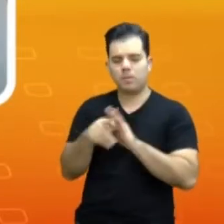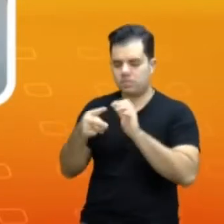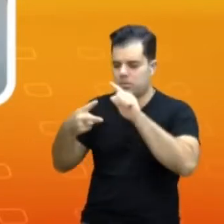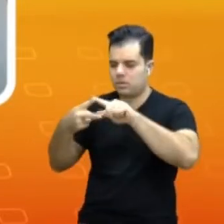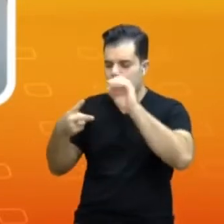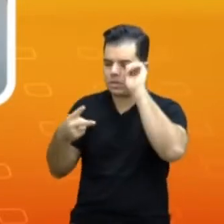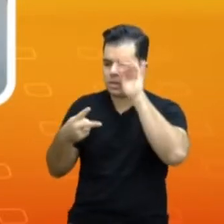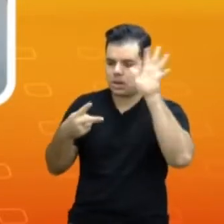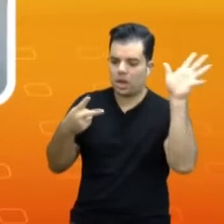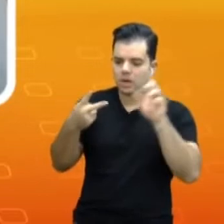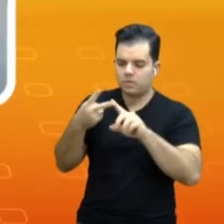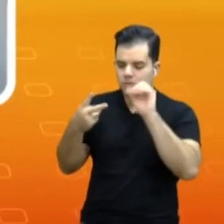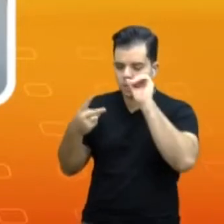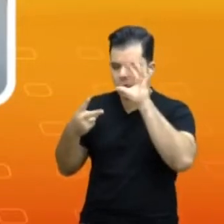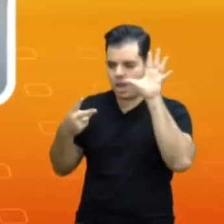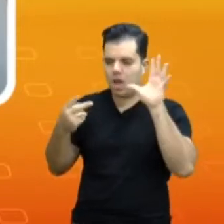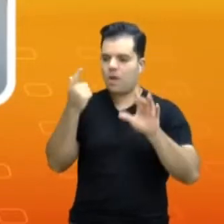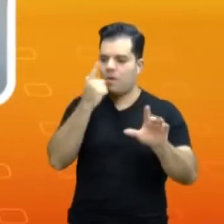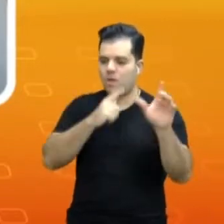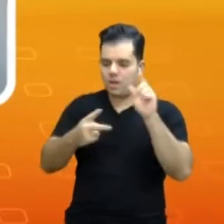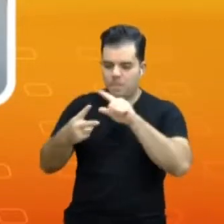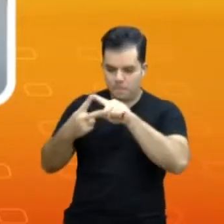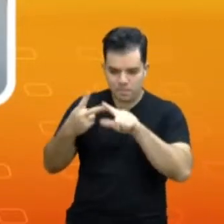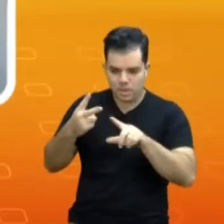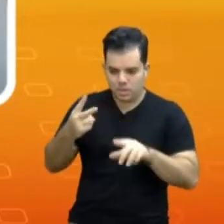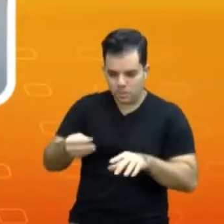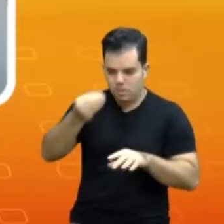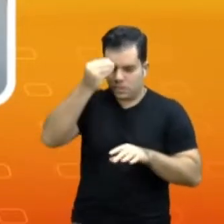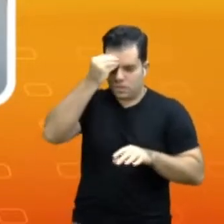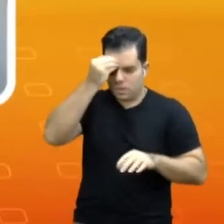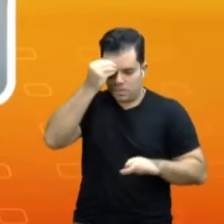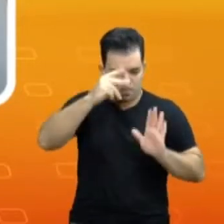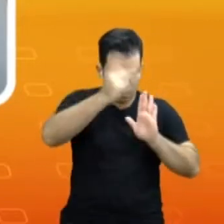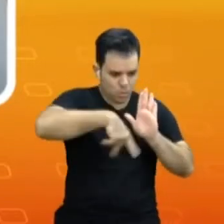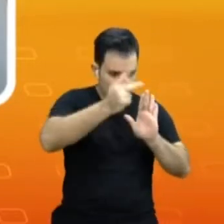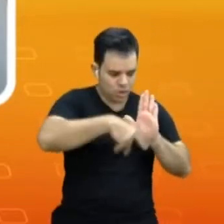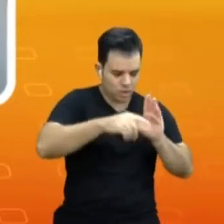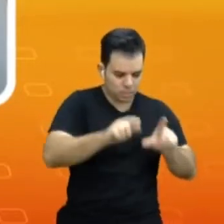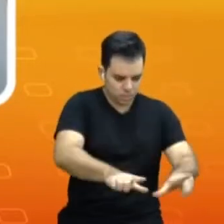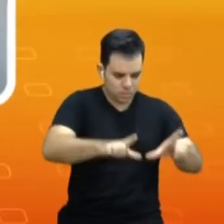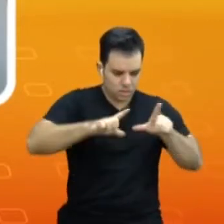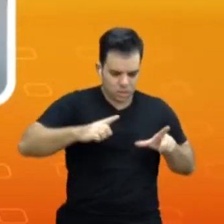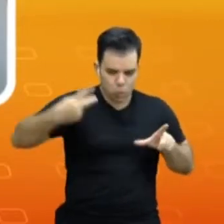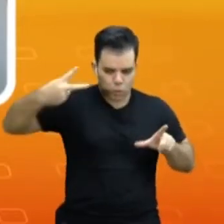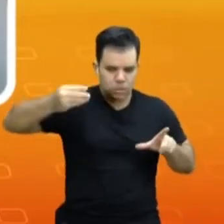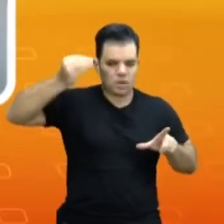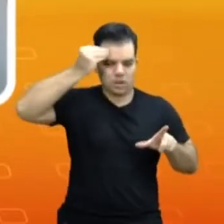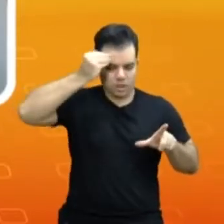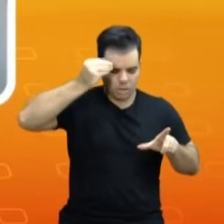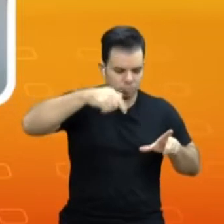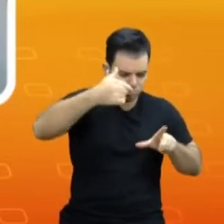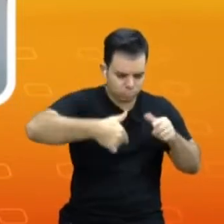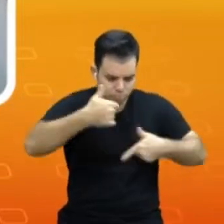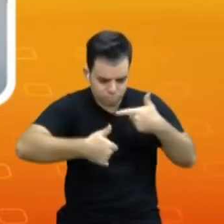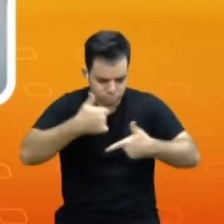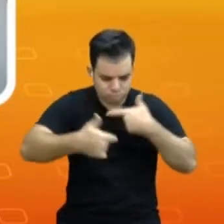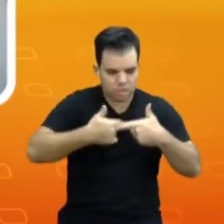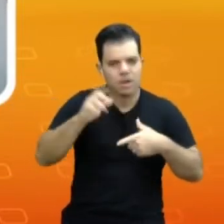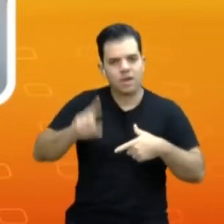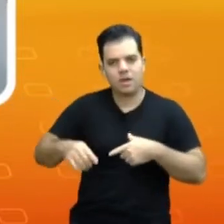direcionadores bem claros, né, a gente já começou um desenho menor do que, por exemplo, o desenho que a gente teve em Londres, um desenho que a